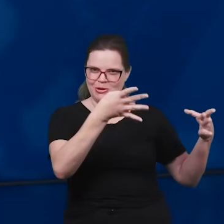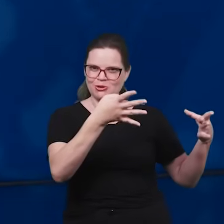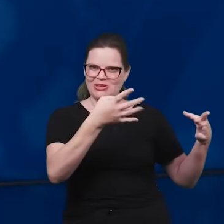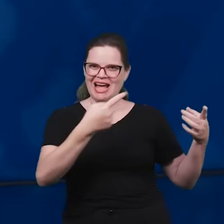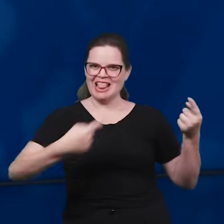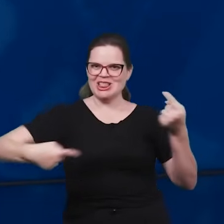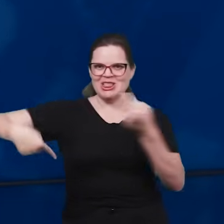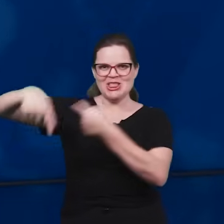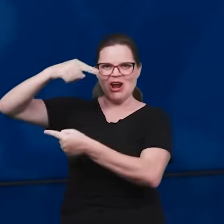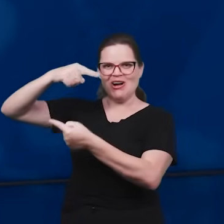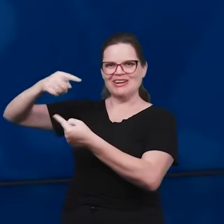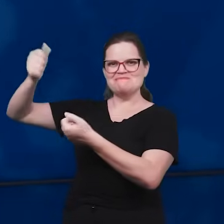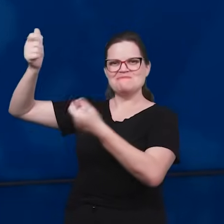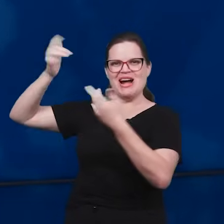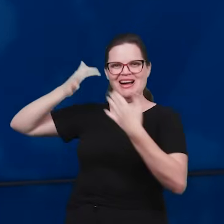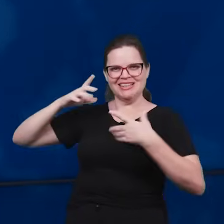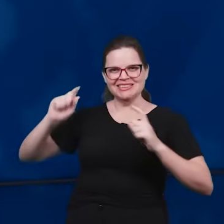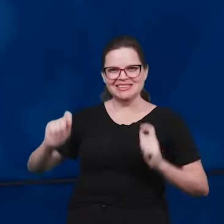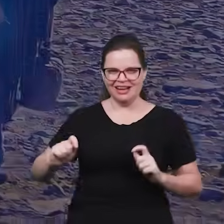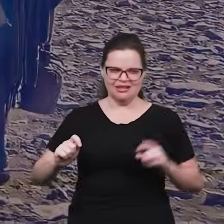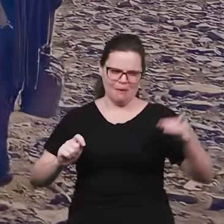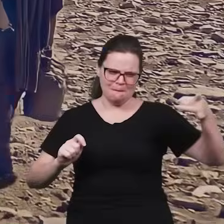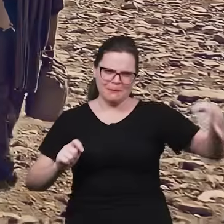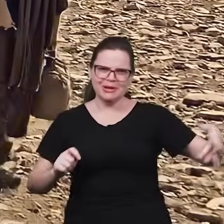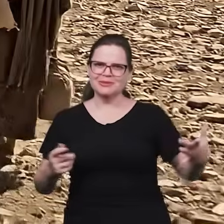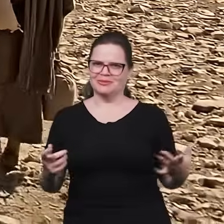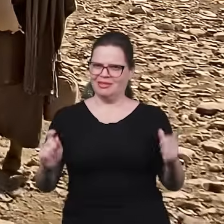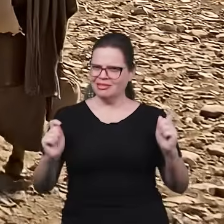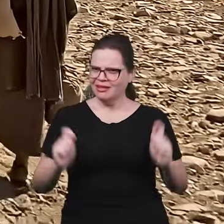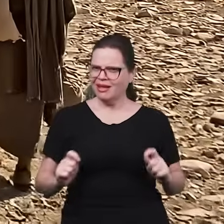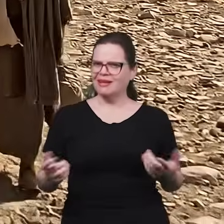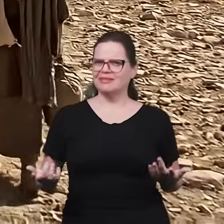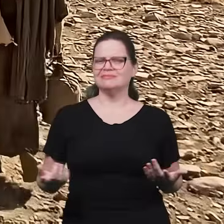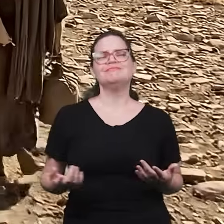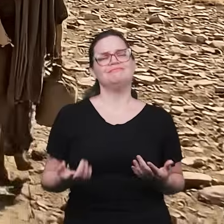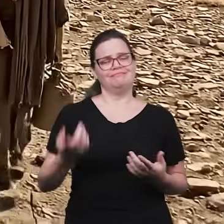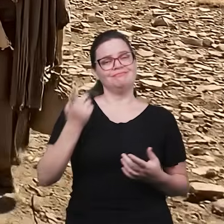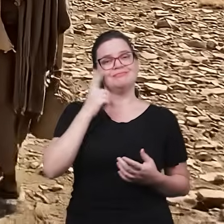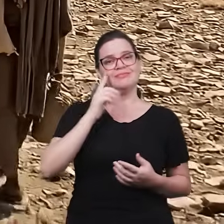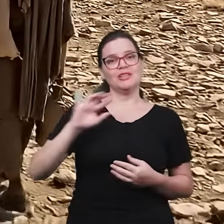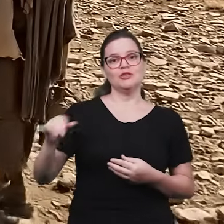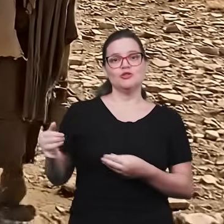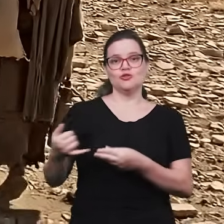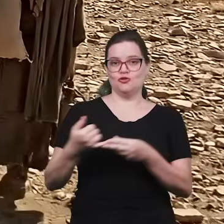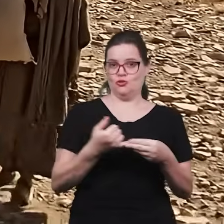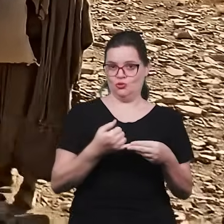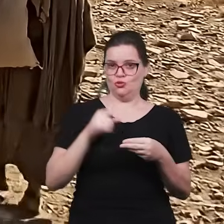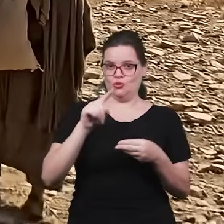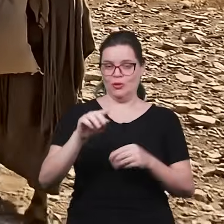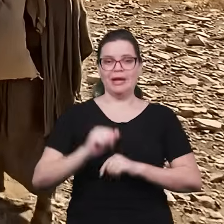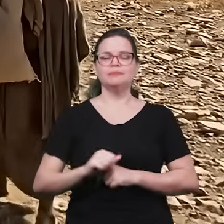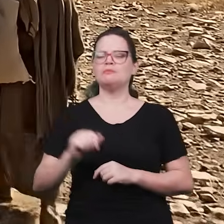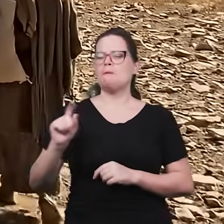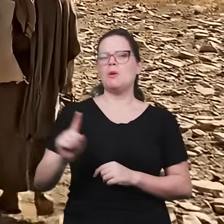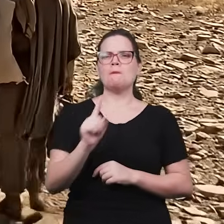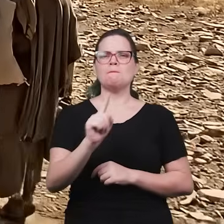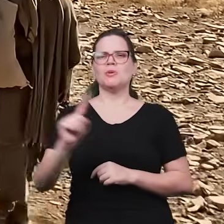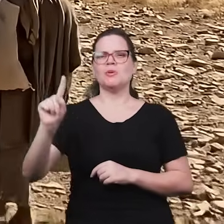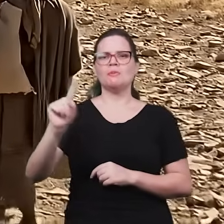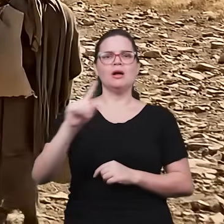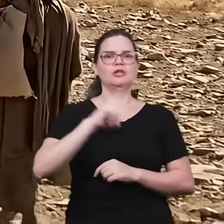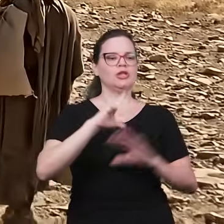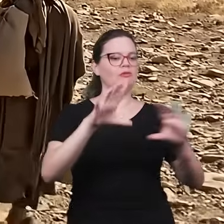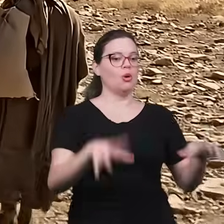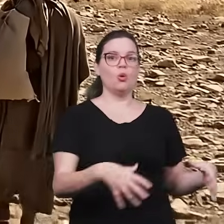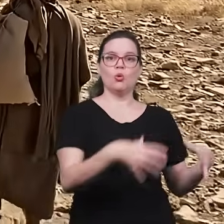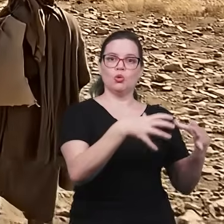acordo sutil e enganoso com Josué, dizendo-se habitantes de terras distantes que vieram de longe para